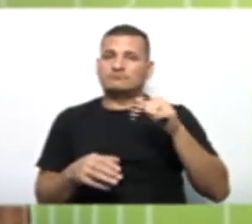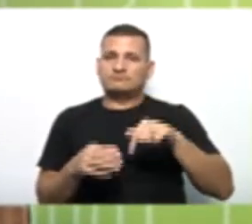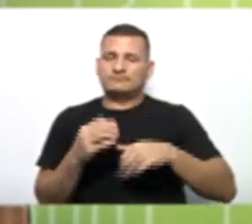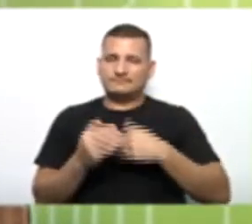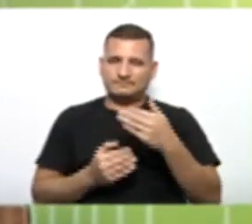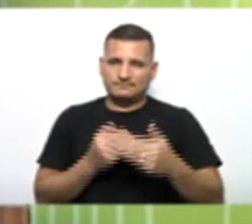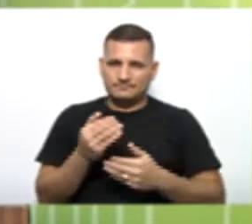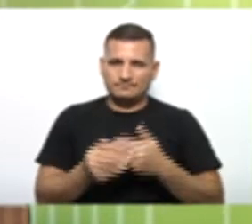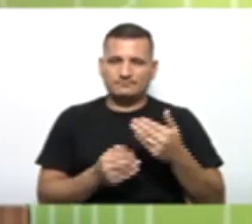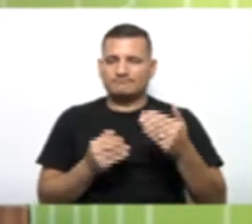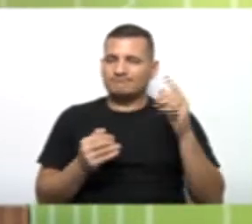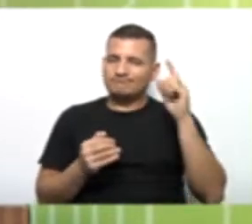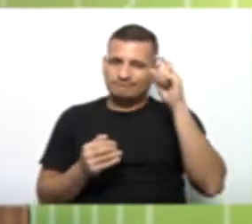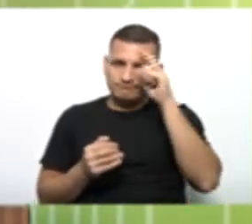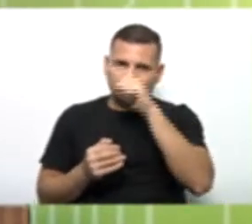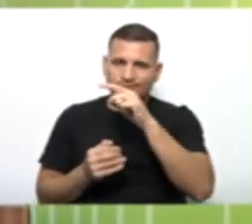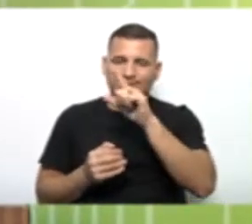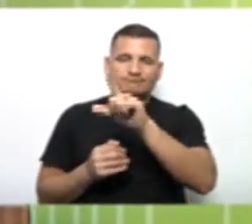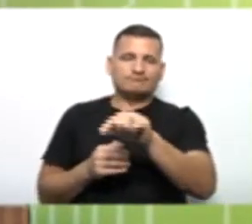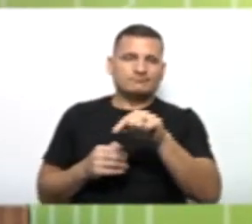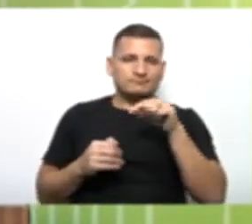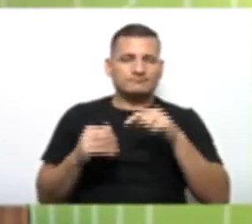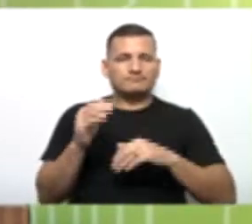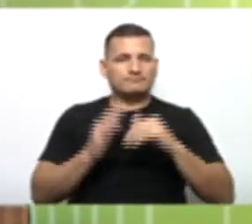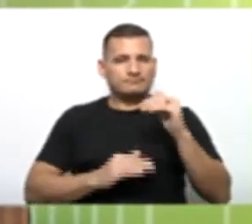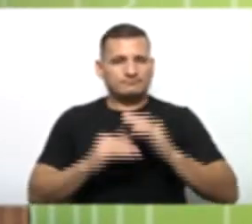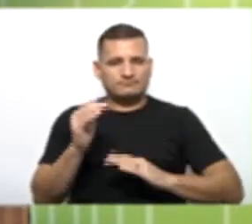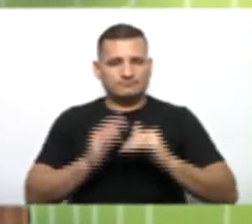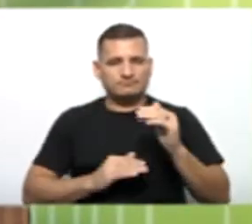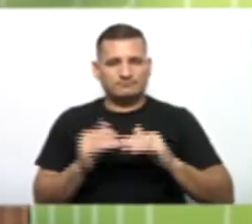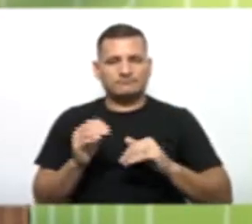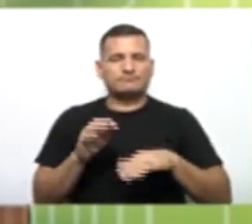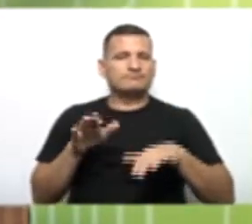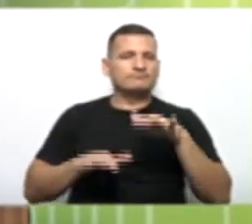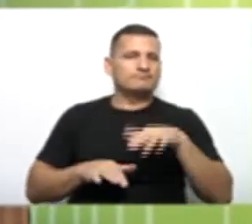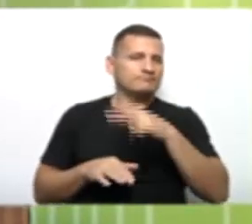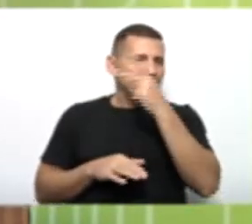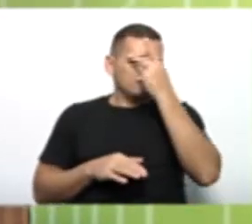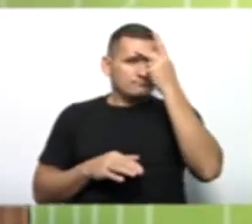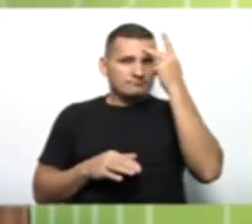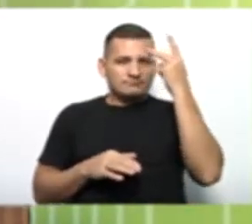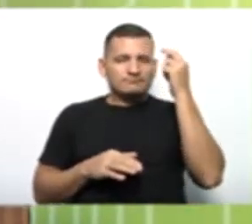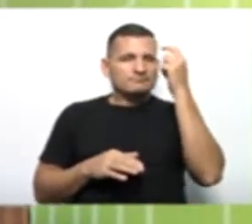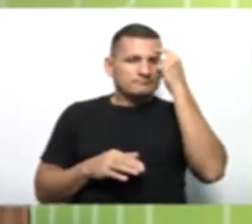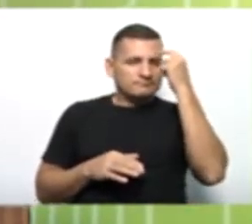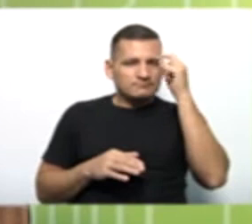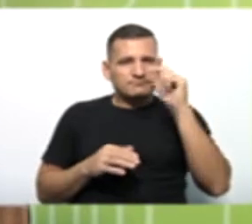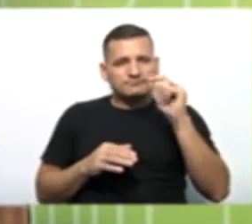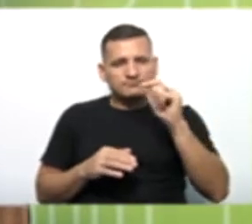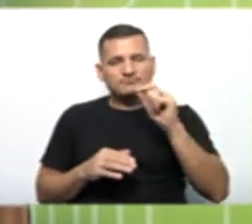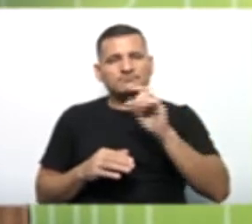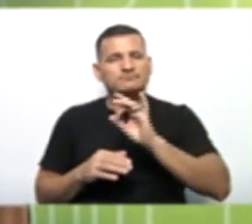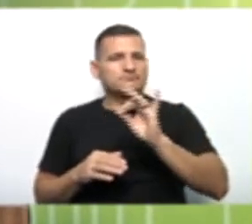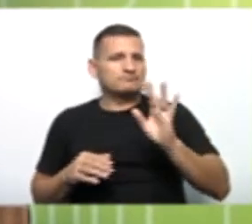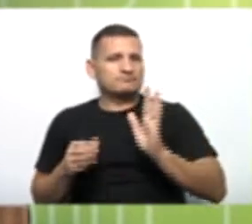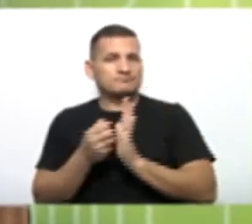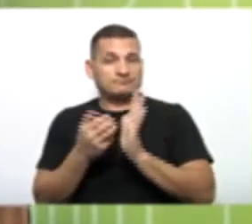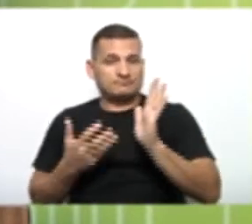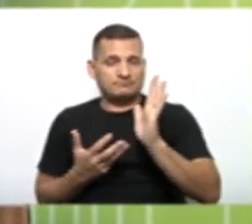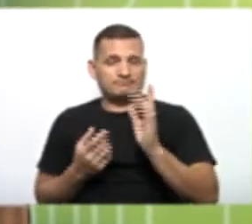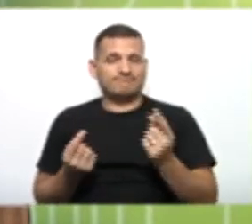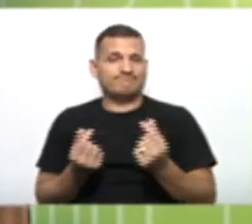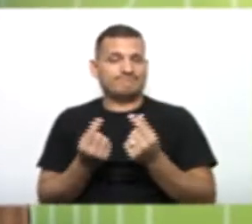um processo complexo da escolha da profissão às vezes as pessoas levem em consideração apenas os aspectos